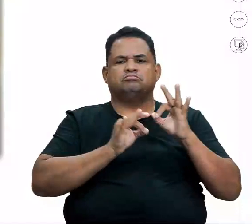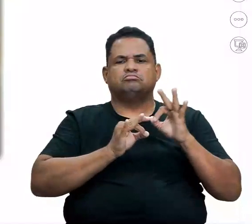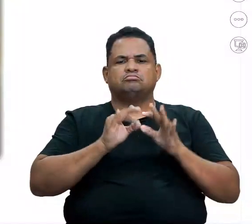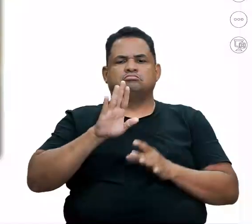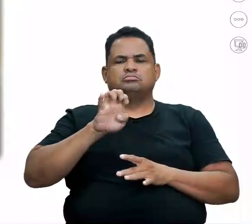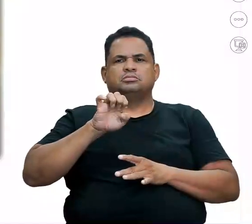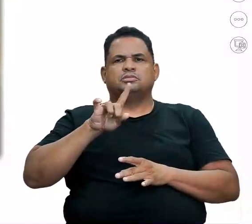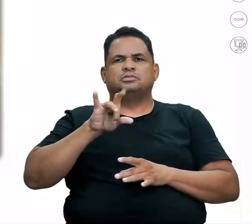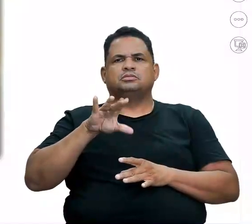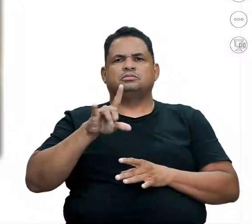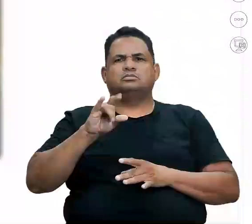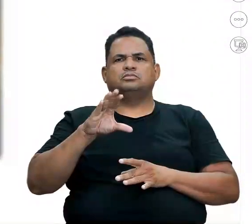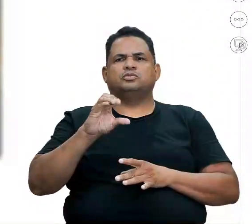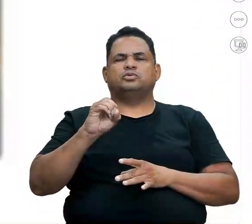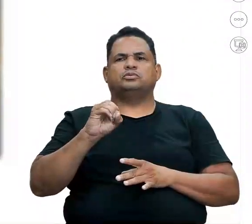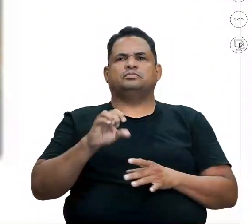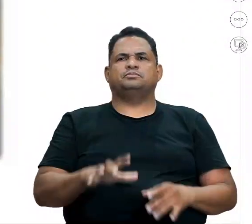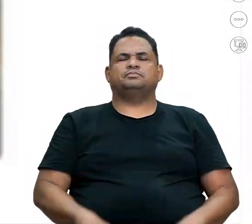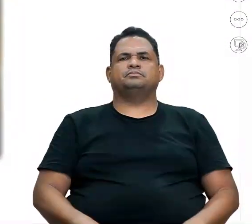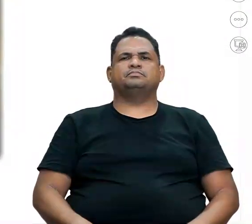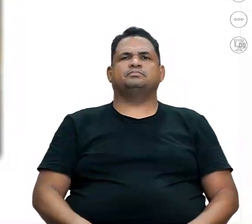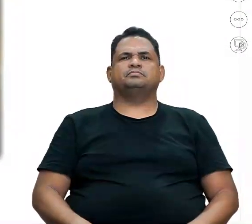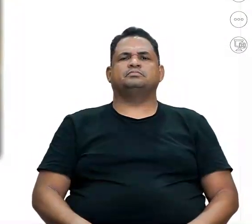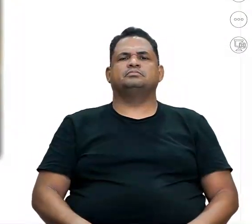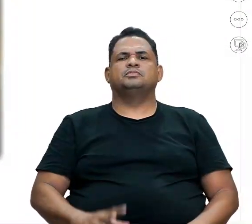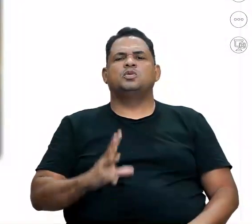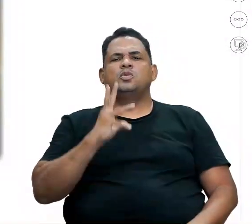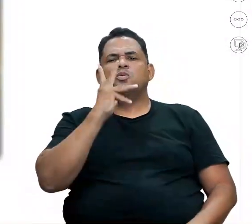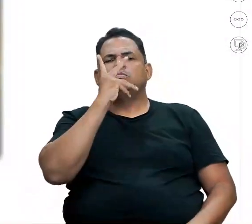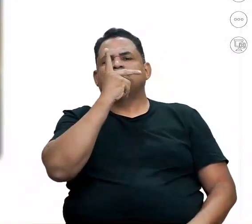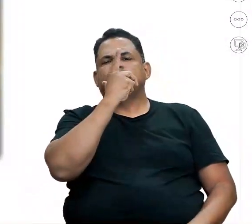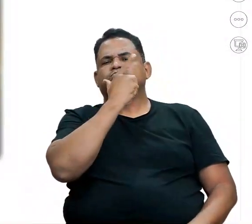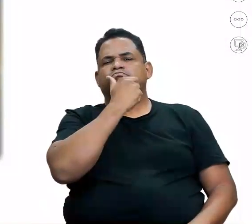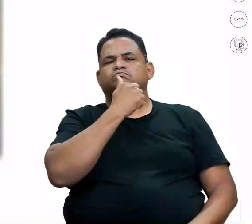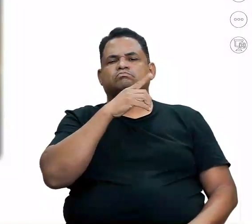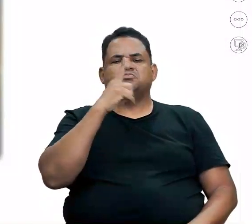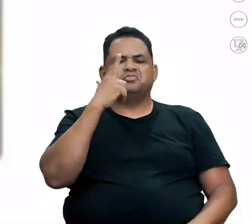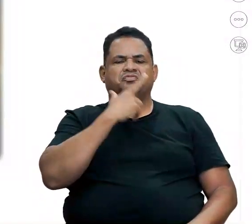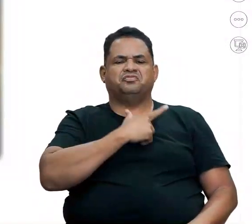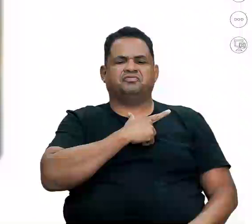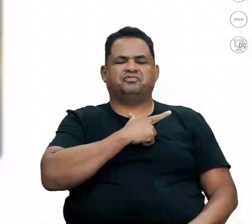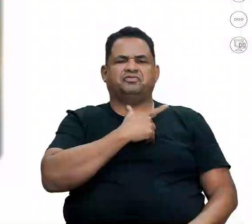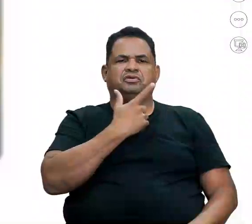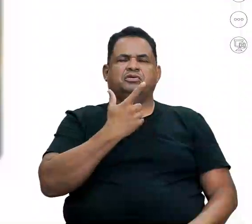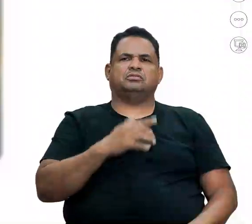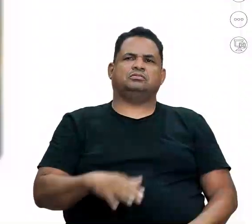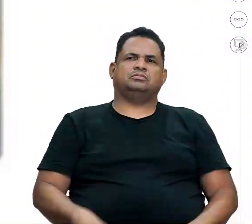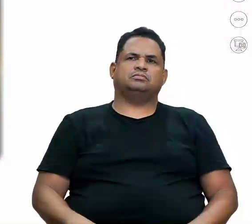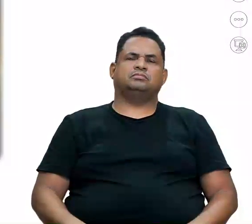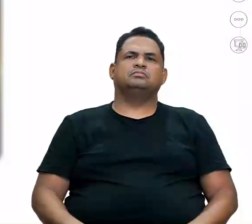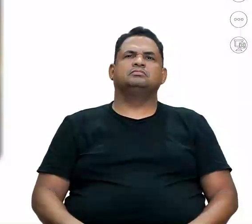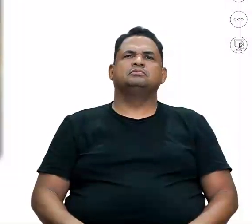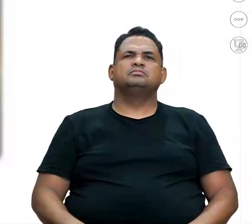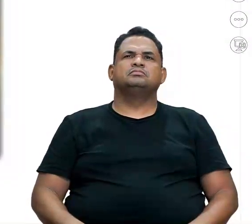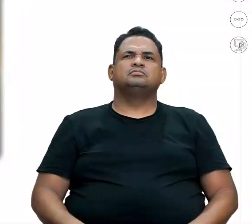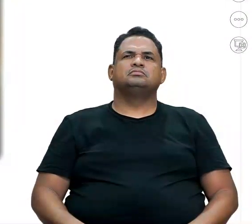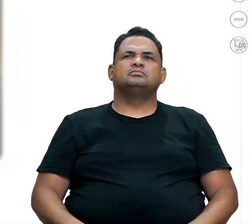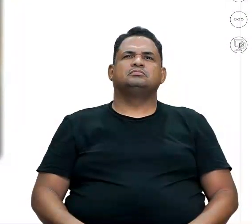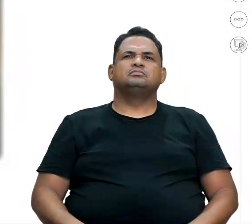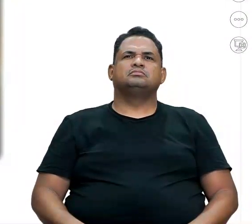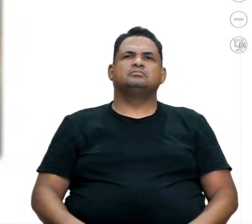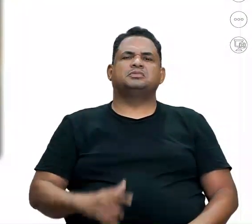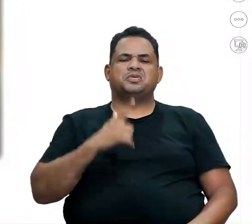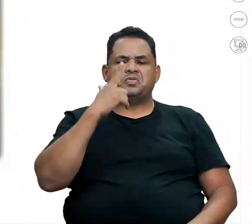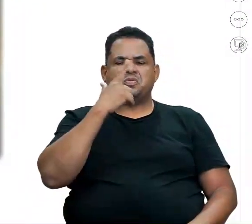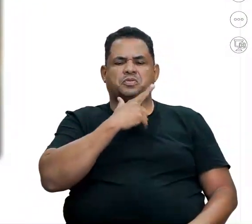um estereótipo. O belo é um estereótipo. O feio é algo construído socialmente, um padrão de beleza.